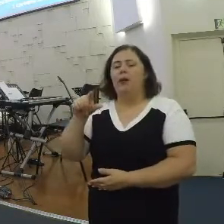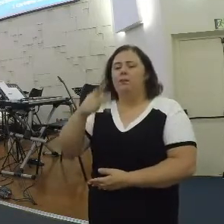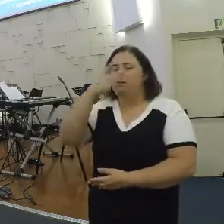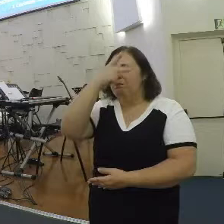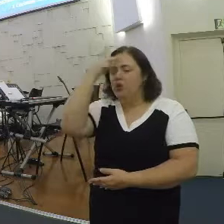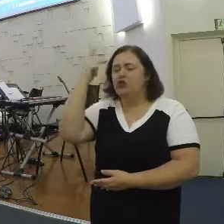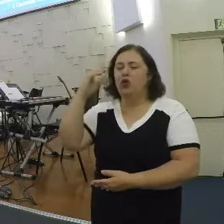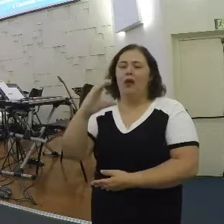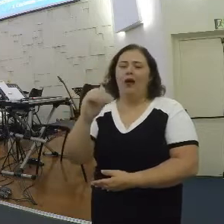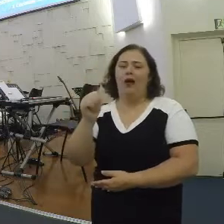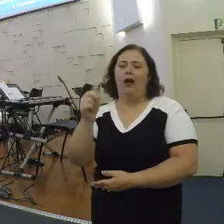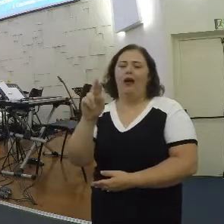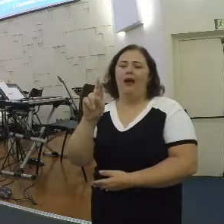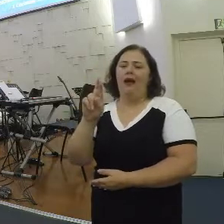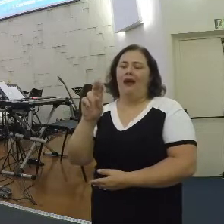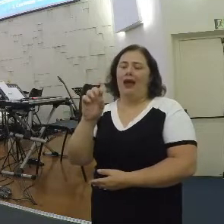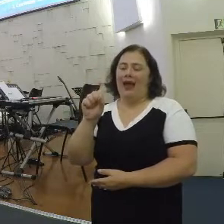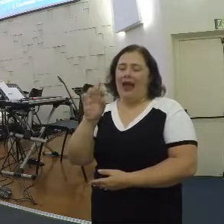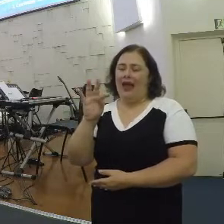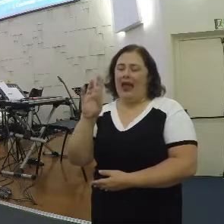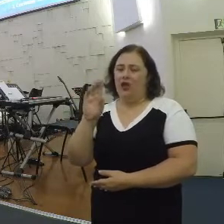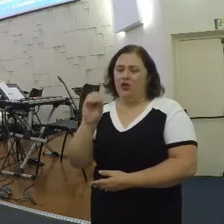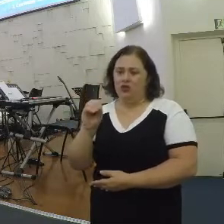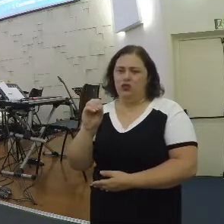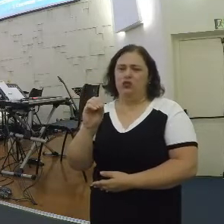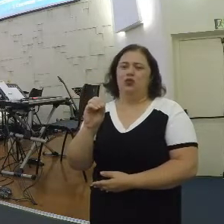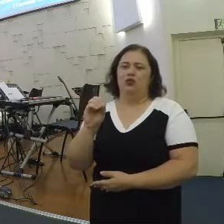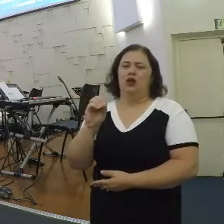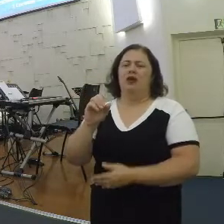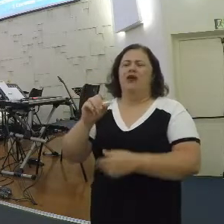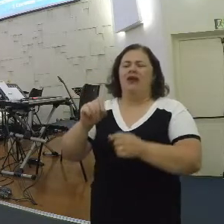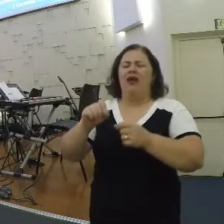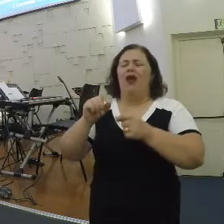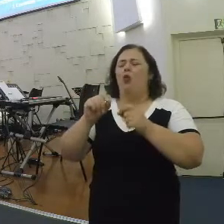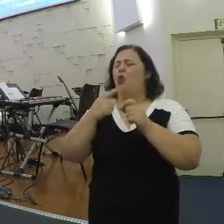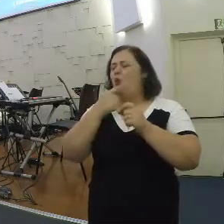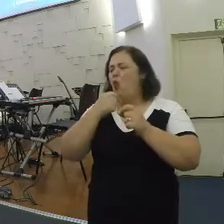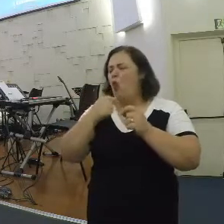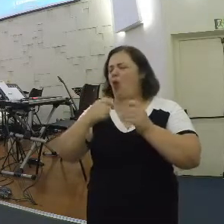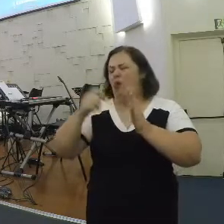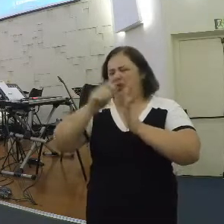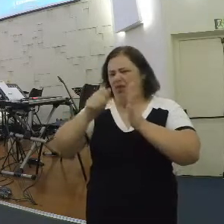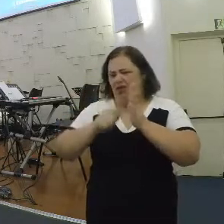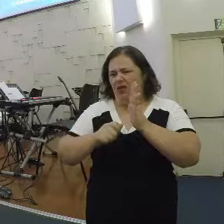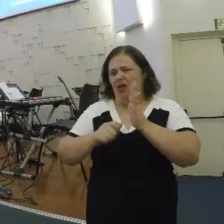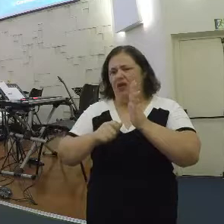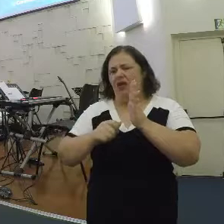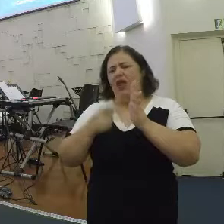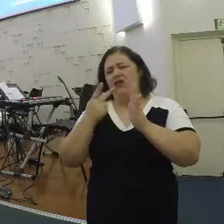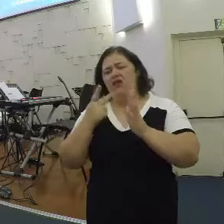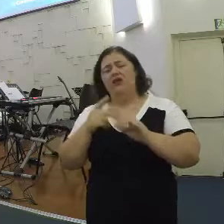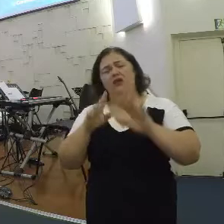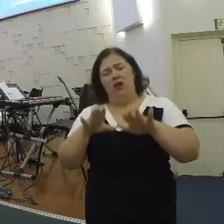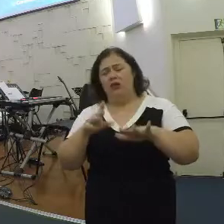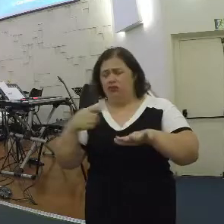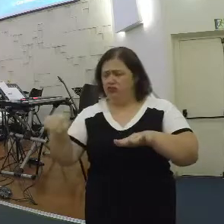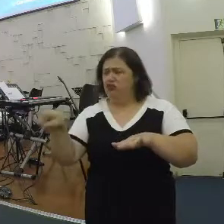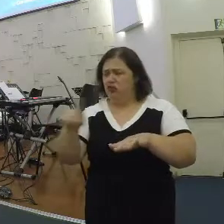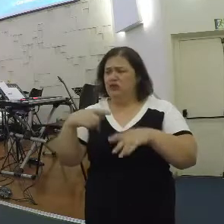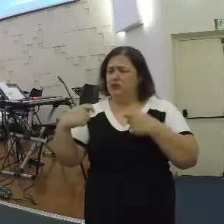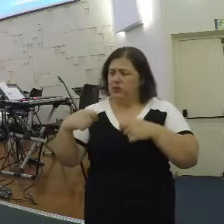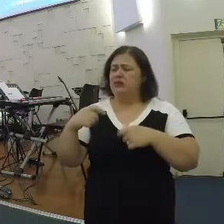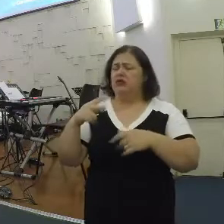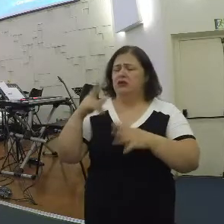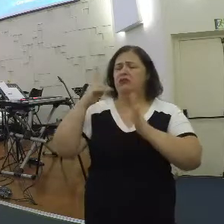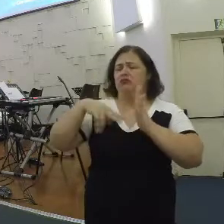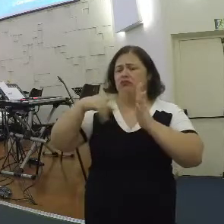aos Coríntios, no capítulo 4, os versos 3 e 4, nos dizendo: o nosso evangelho, se ele